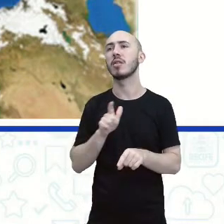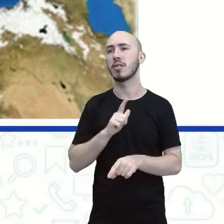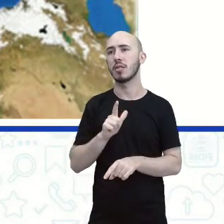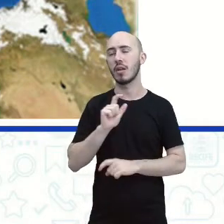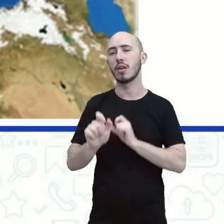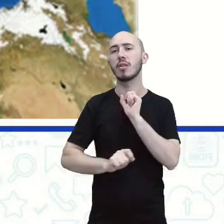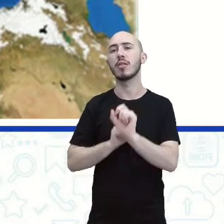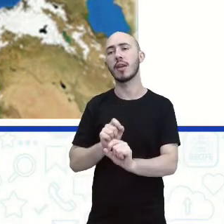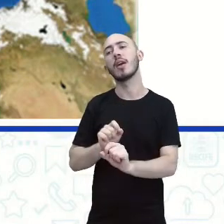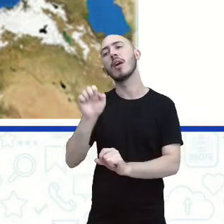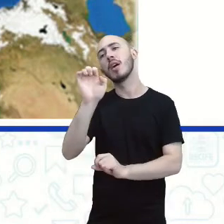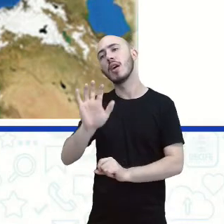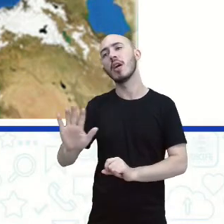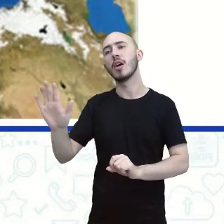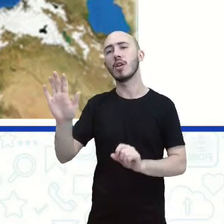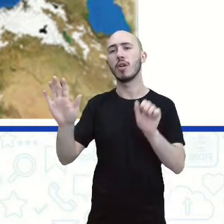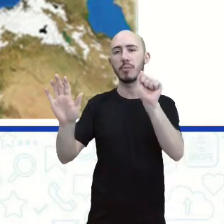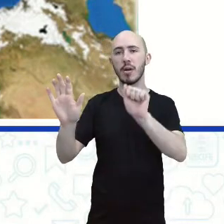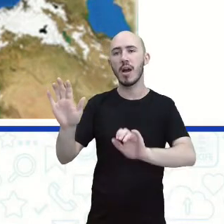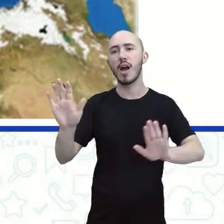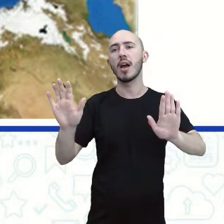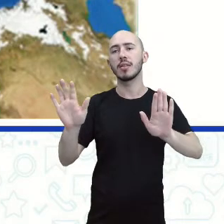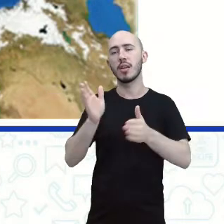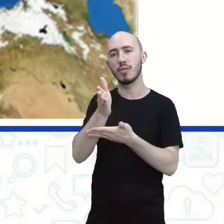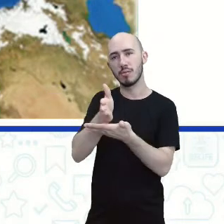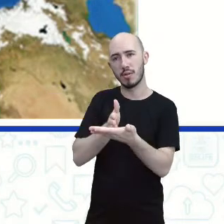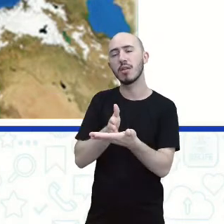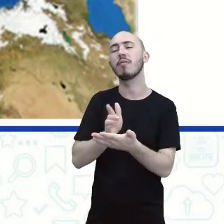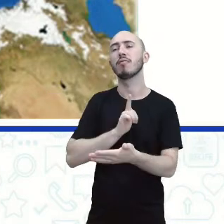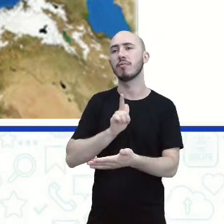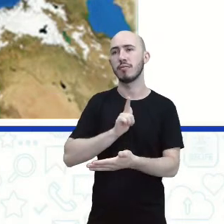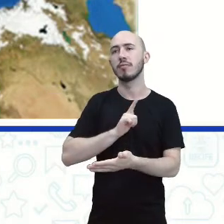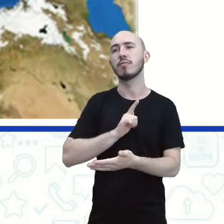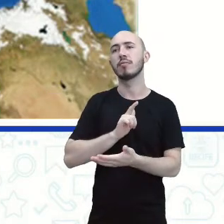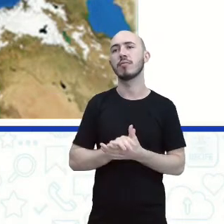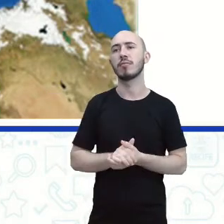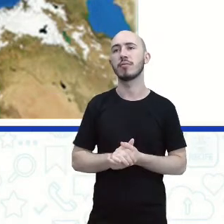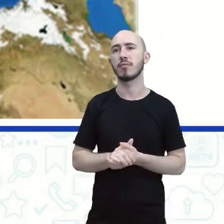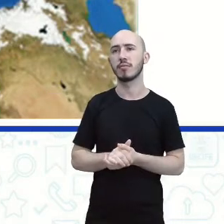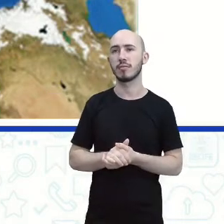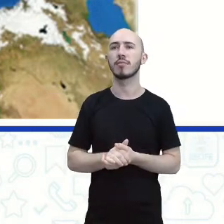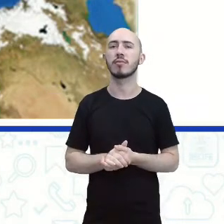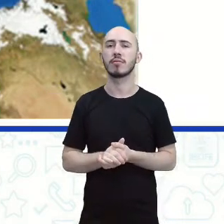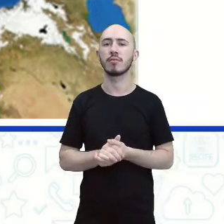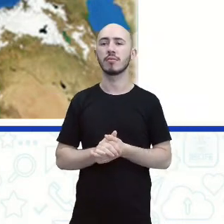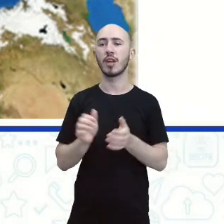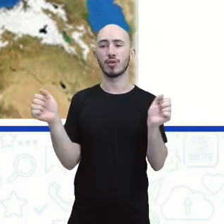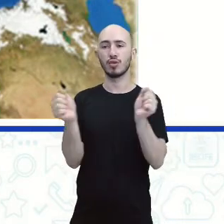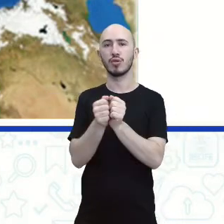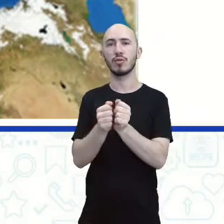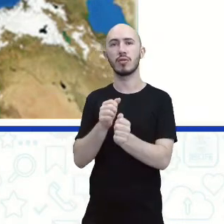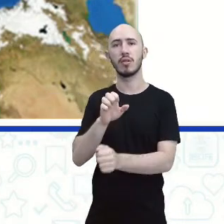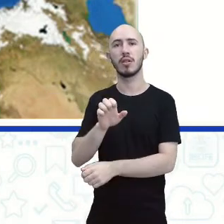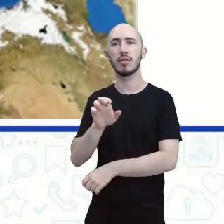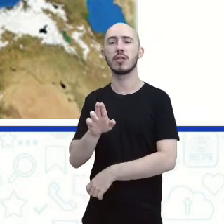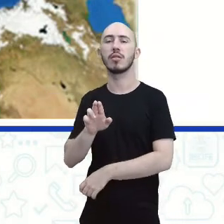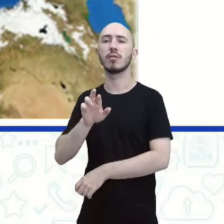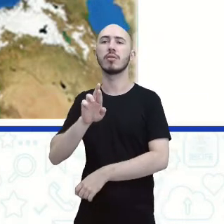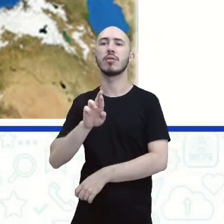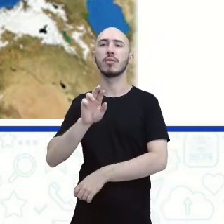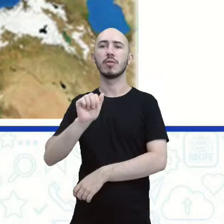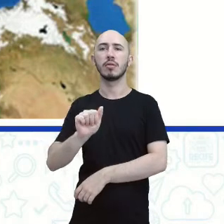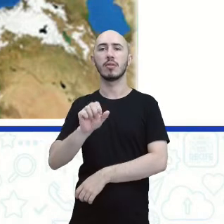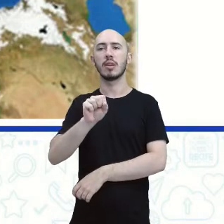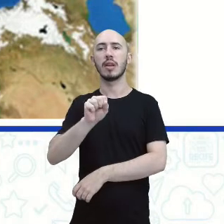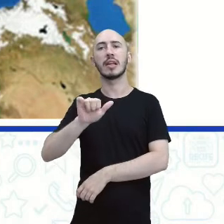a Europa da Ásia, e aí justamente essa aí é a nomenclatura, hein? Eurásia. Euro de Europa, Ásia,